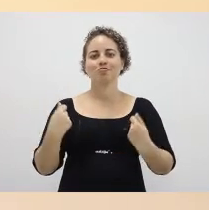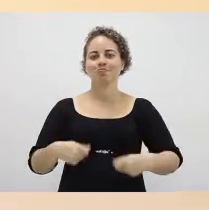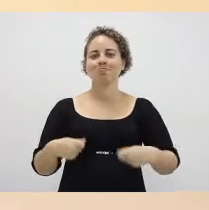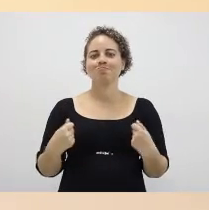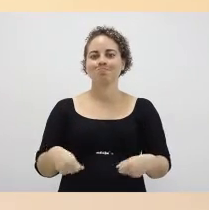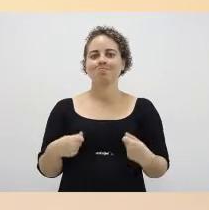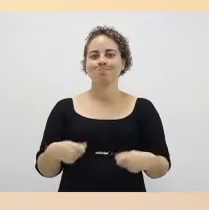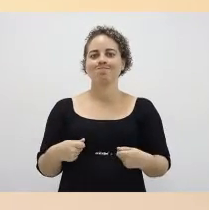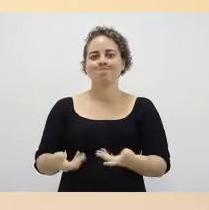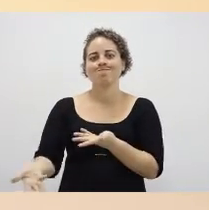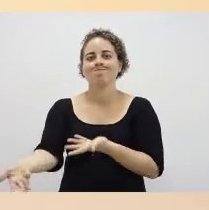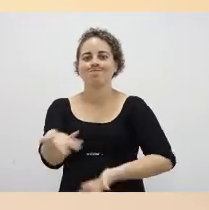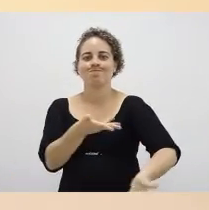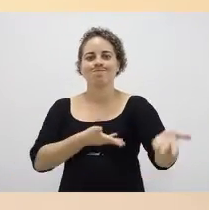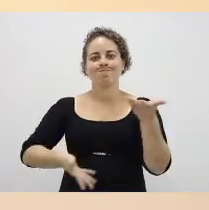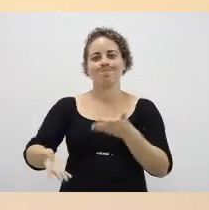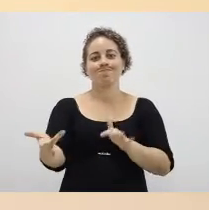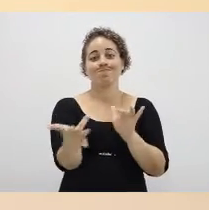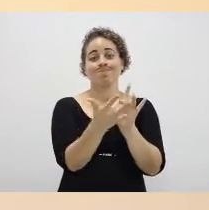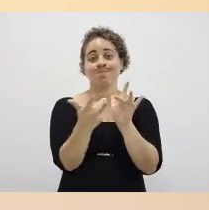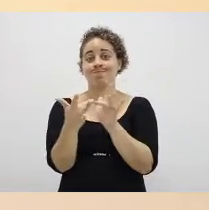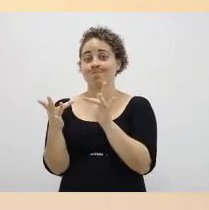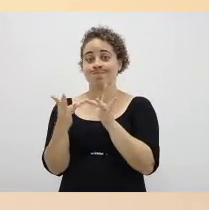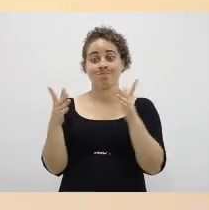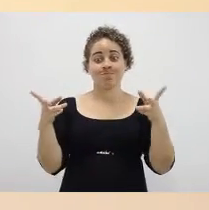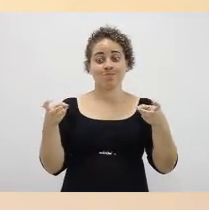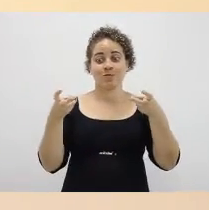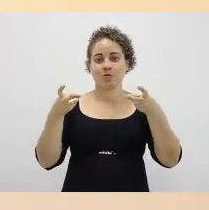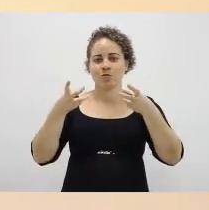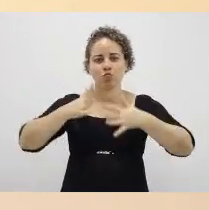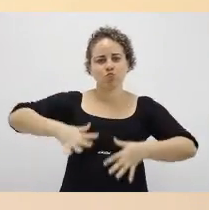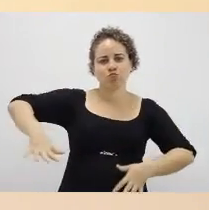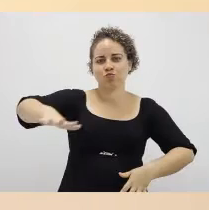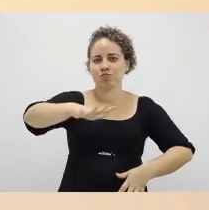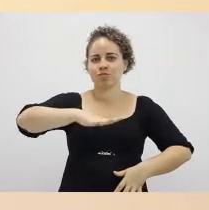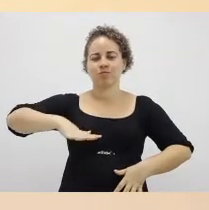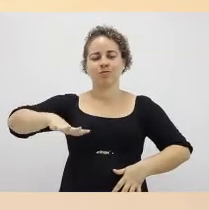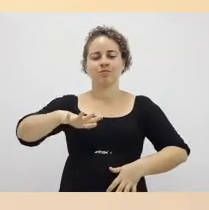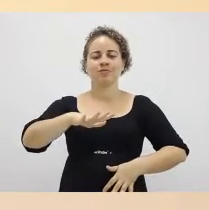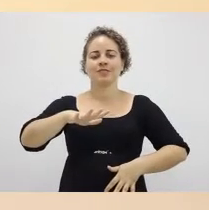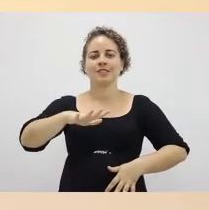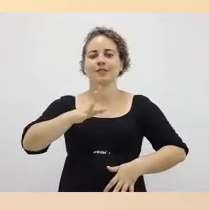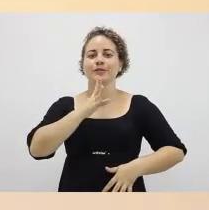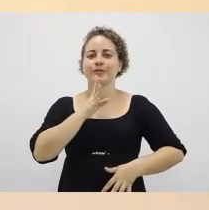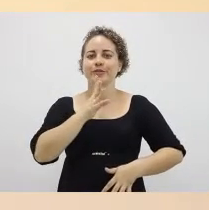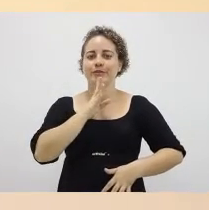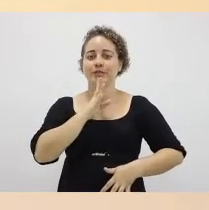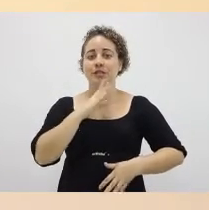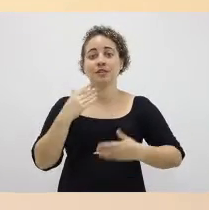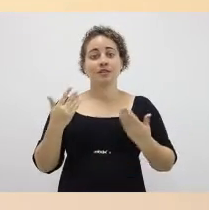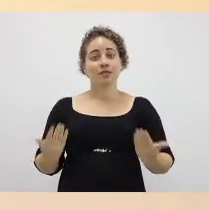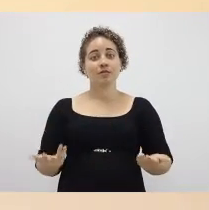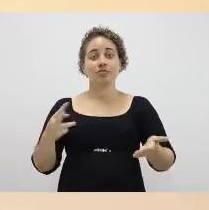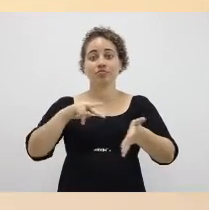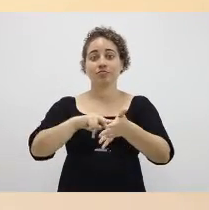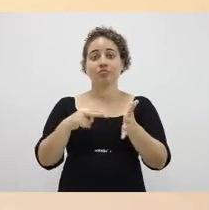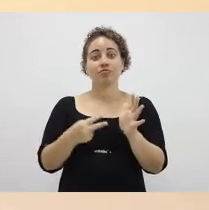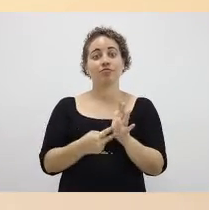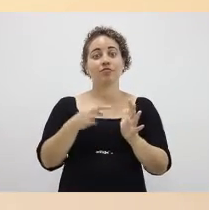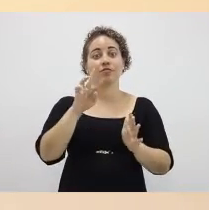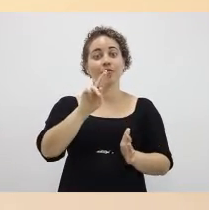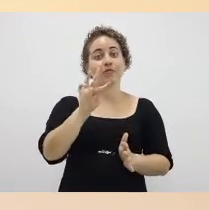de integrar, de ter uma visão integrada dessas informações. E, nesse sentido, os